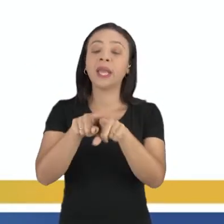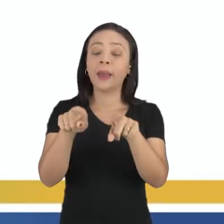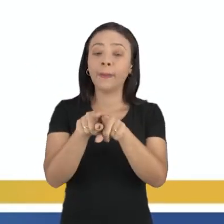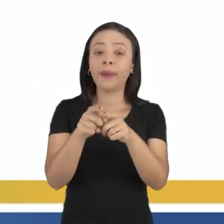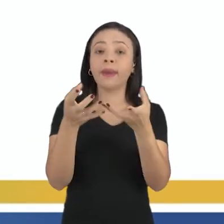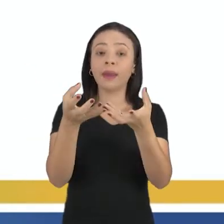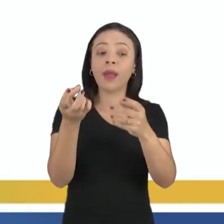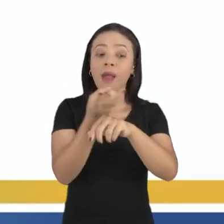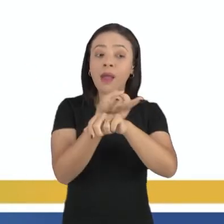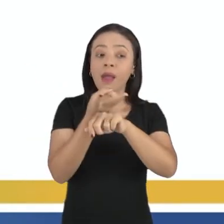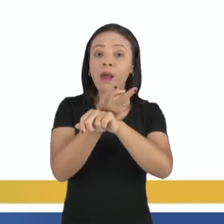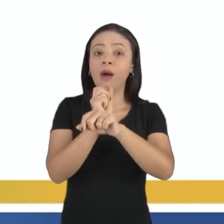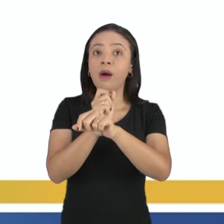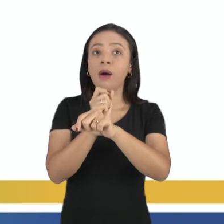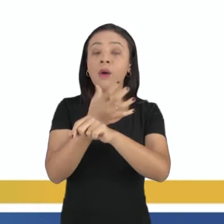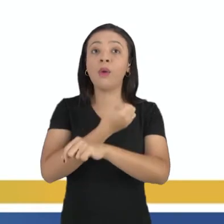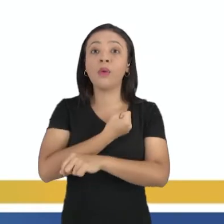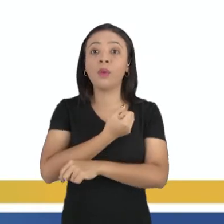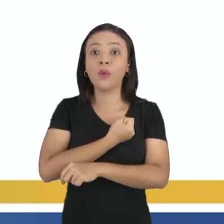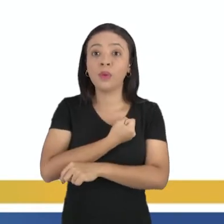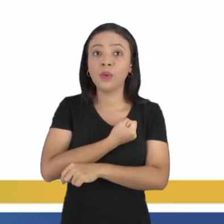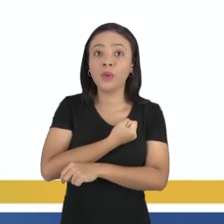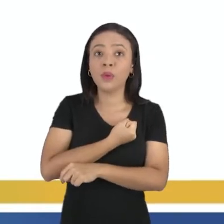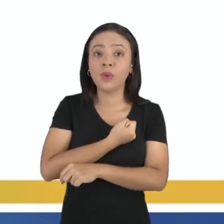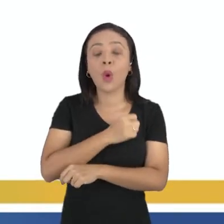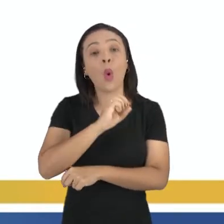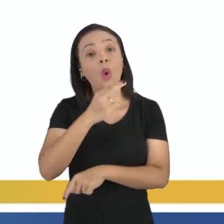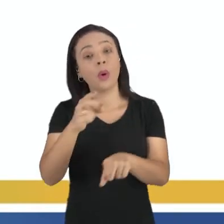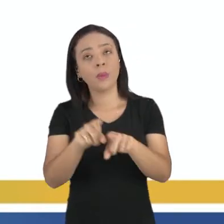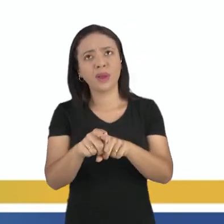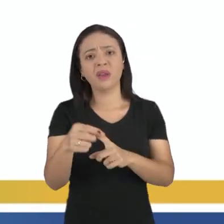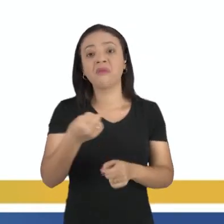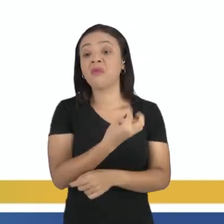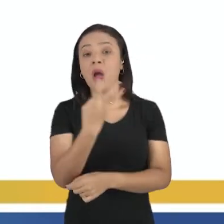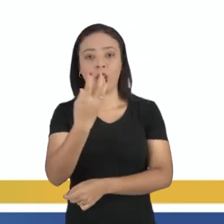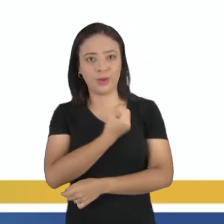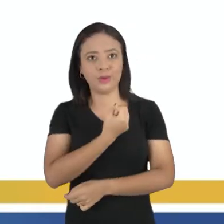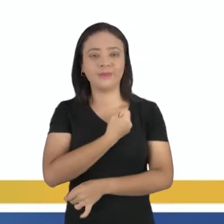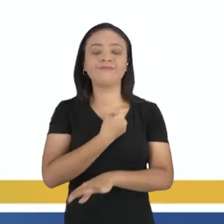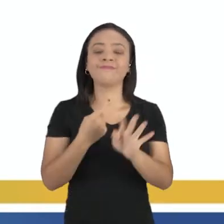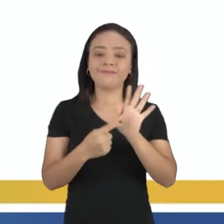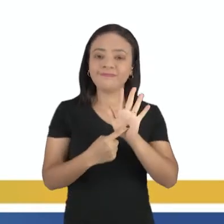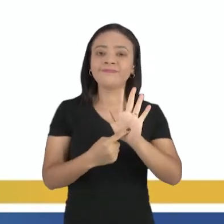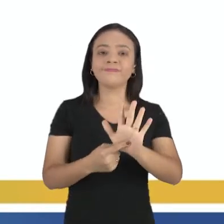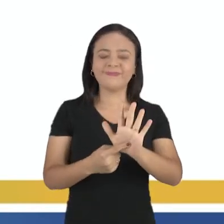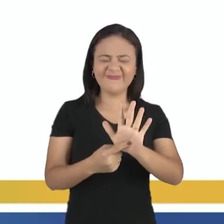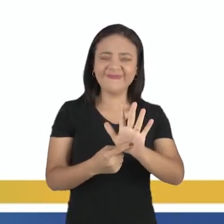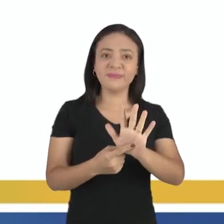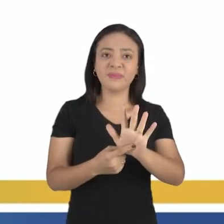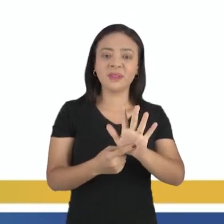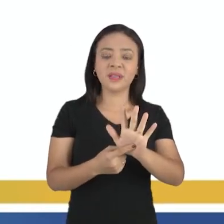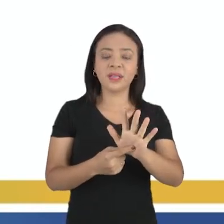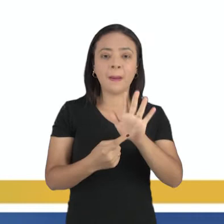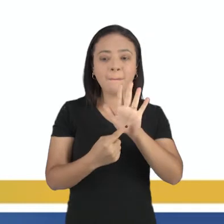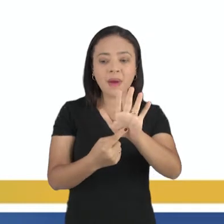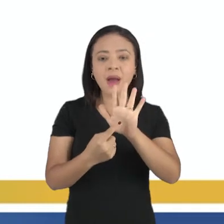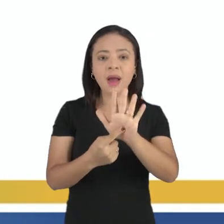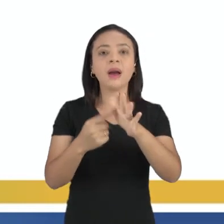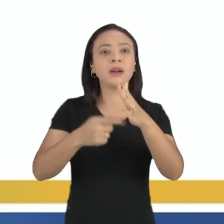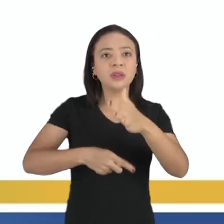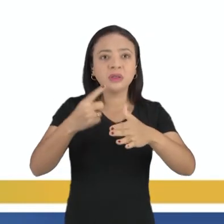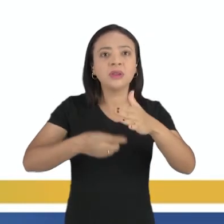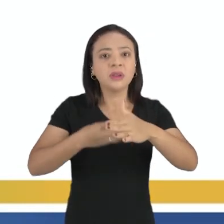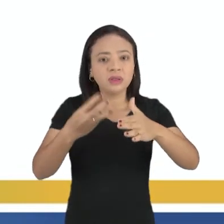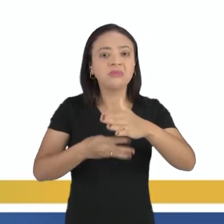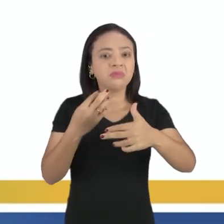procuramos os números ou o número que aparece, né, aí com maior frequência